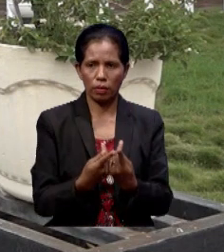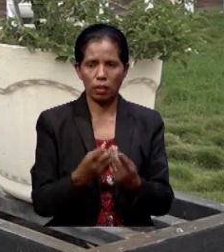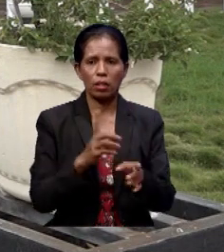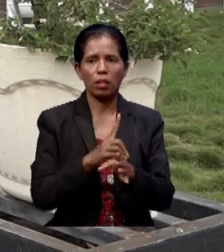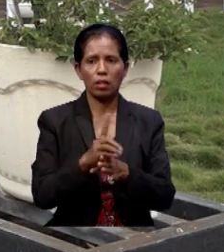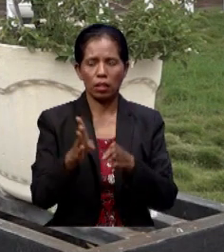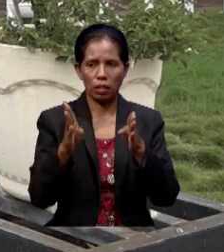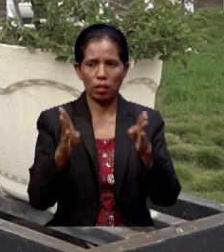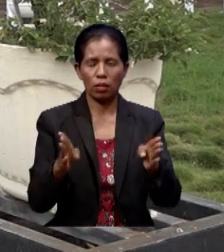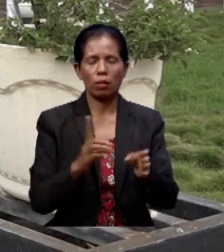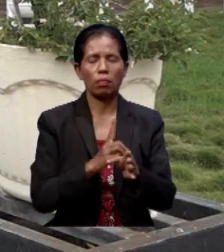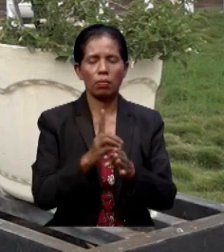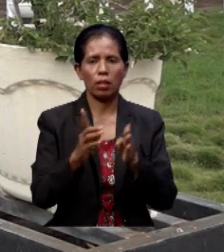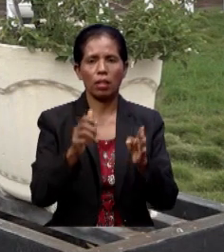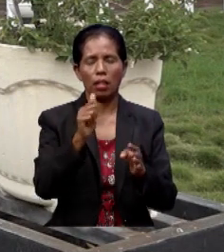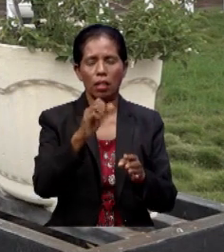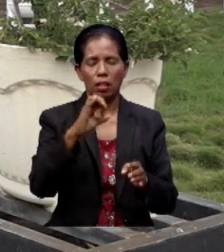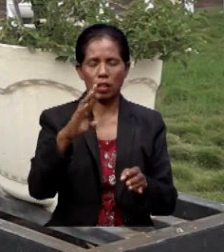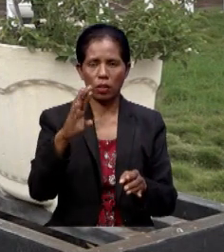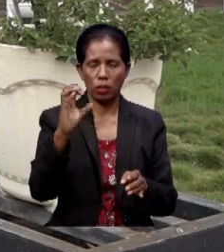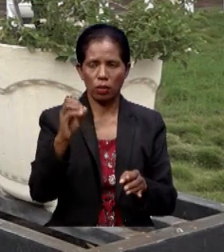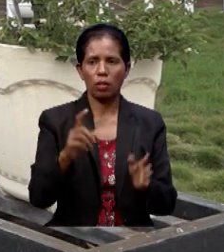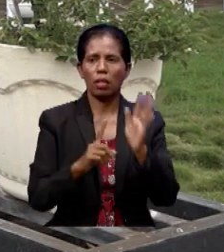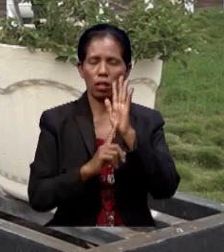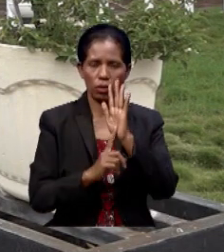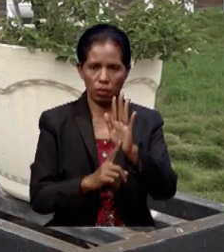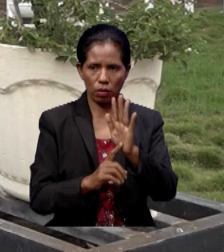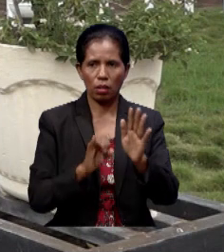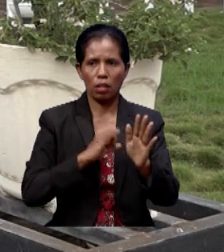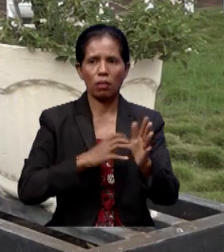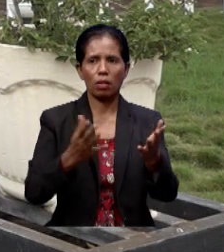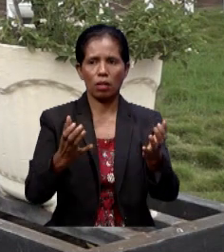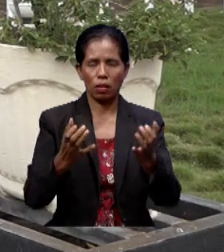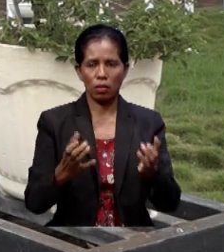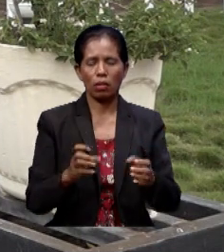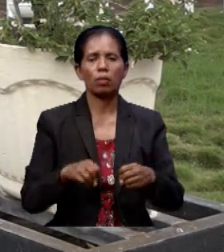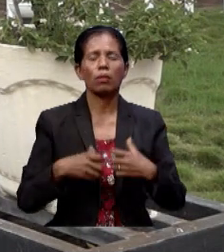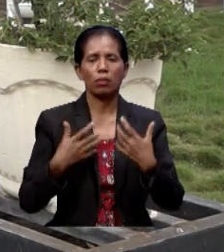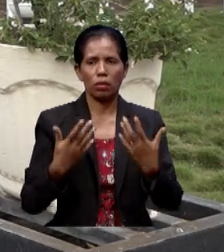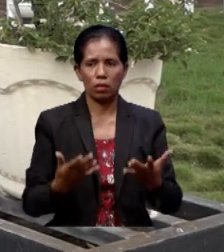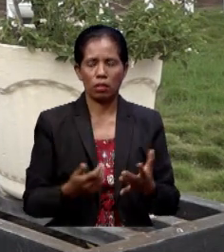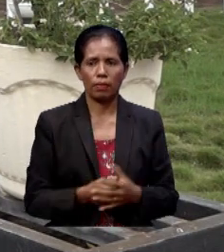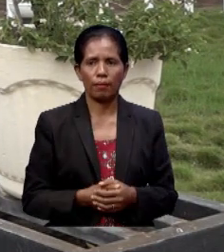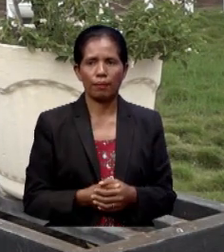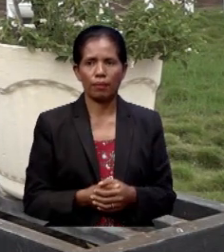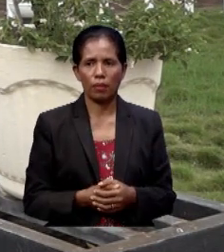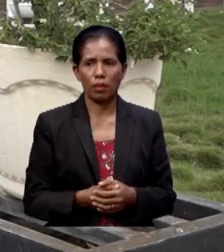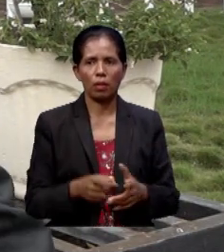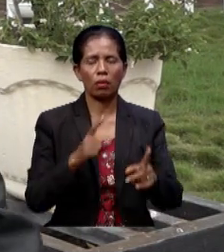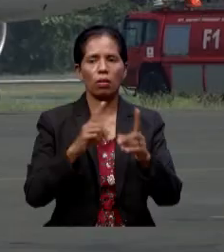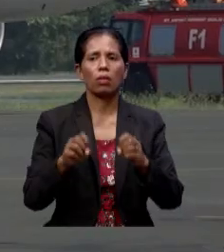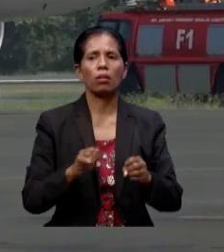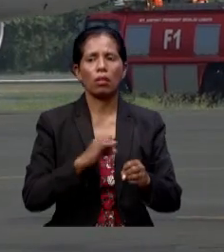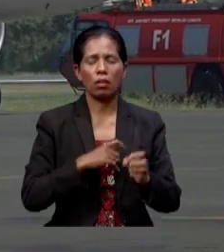diretor da companhia Aero, nem hato, agora carate né dinâmica né onça, explica sabe da